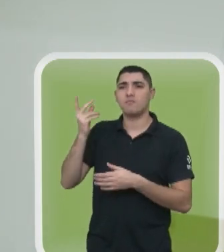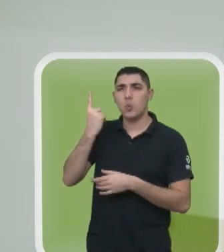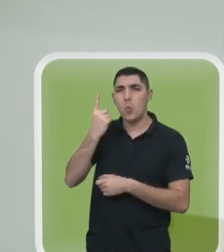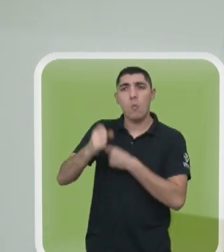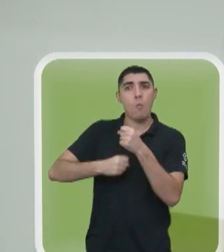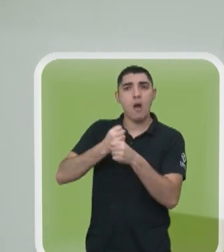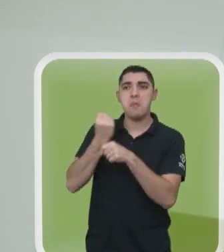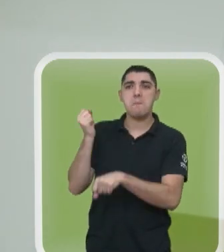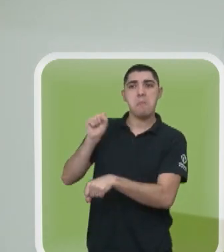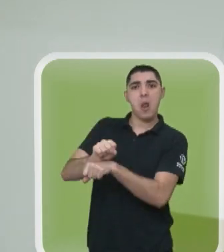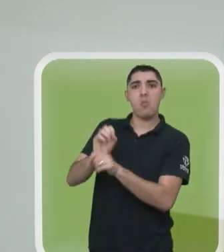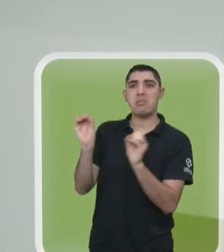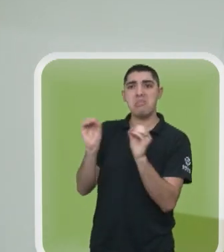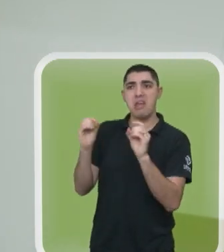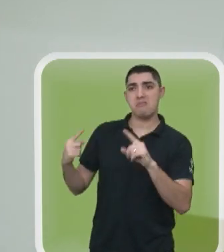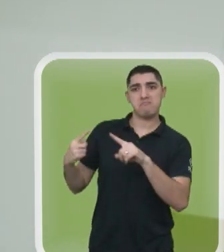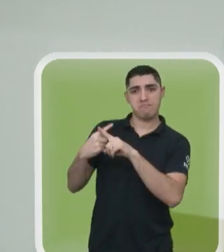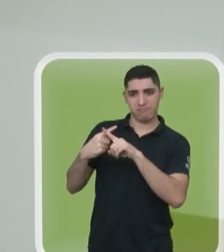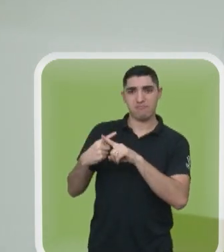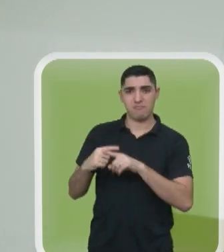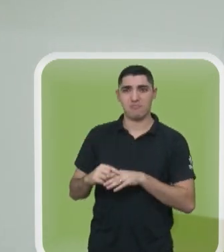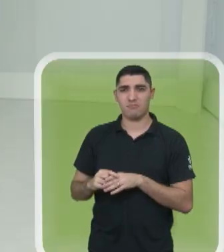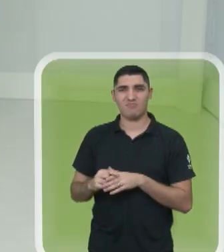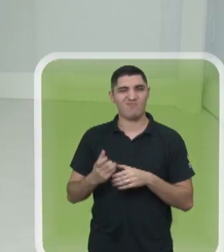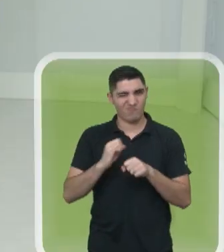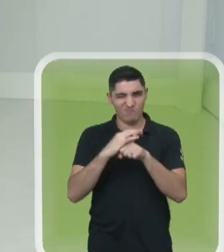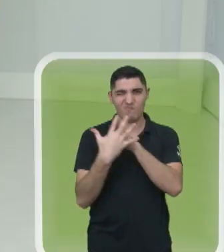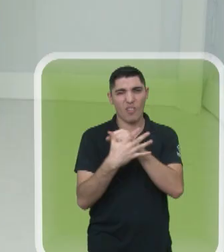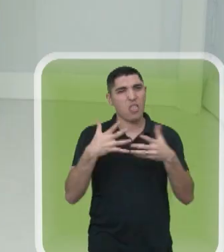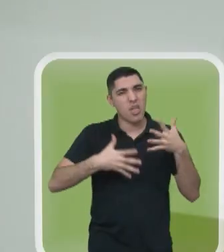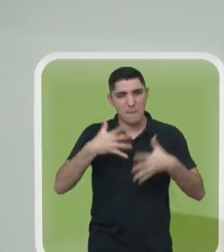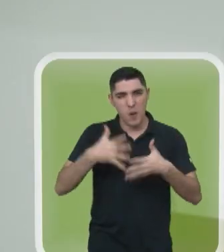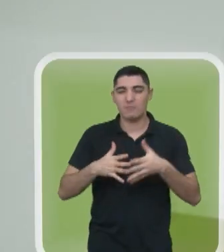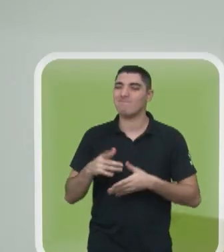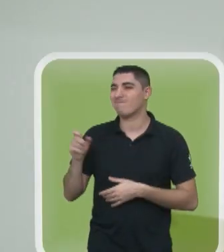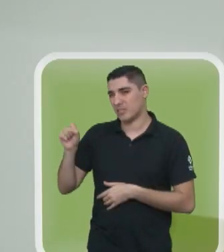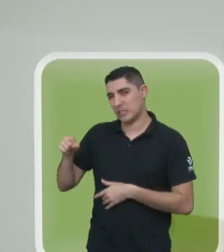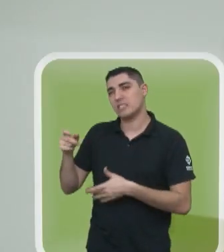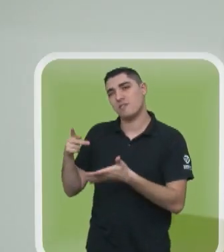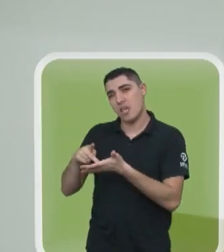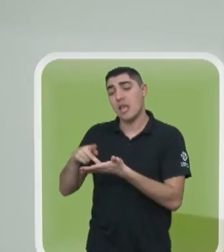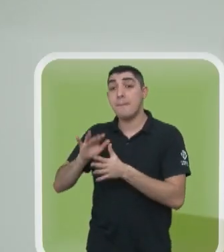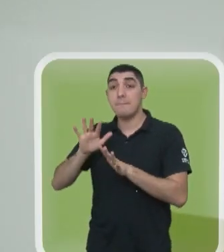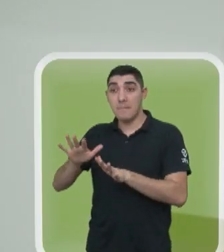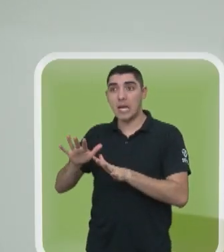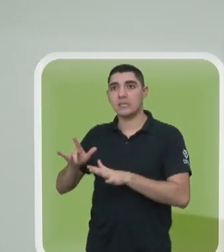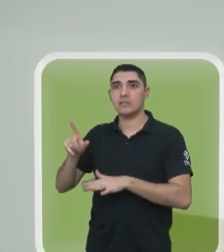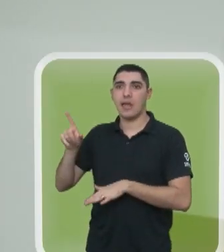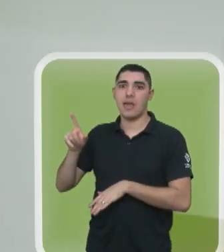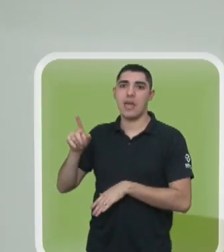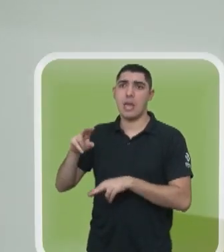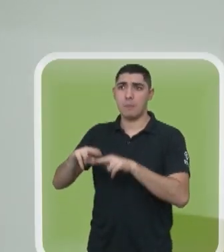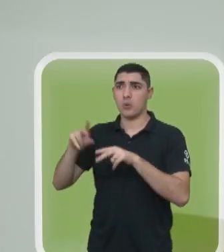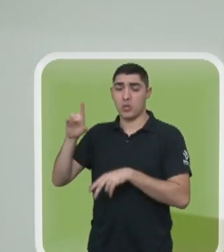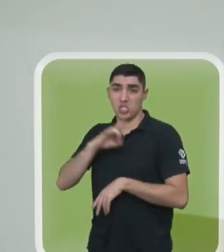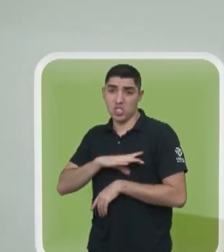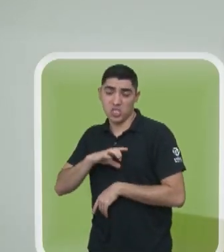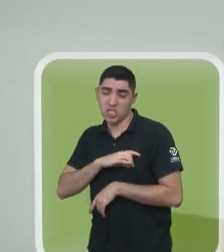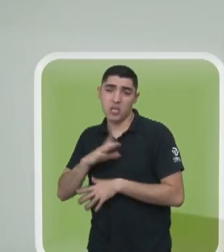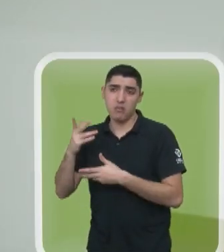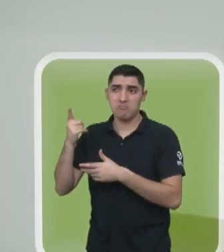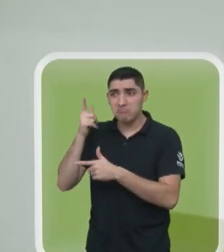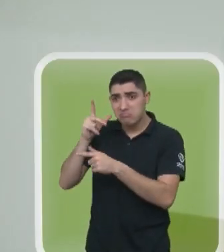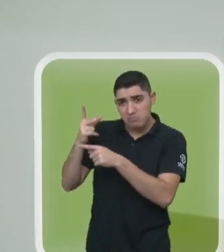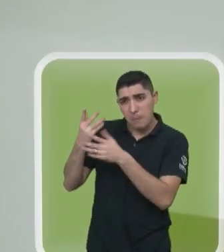aí... Pandemia trabalhou todo mundo, né? Também. E o resultado não foi dos mais elásticos, enfim, é um resultado até bom e